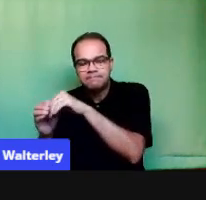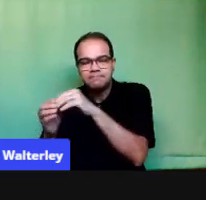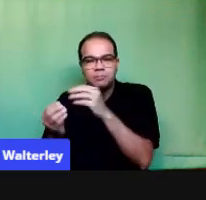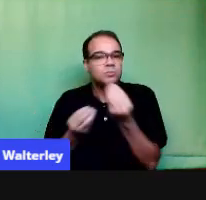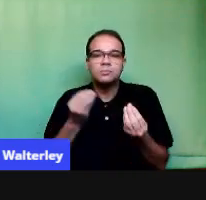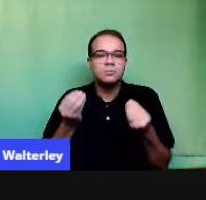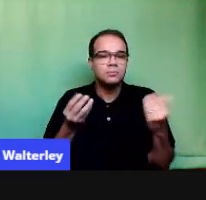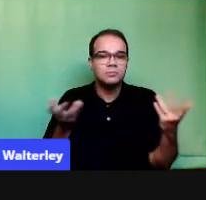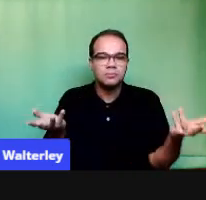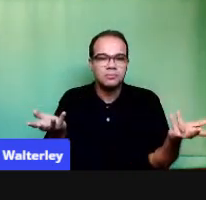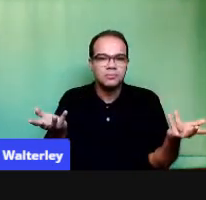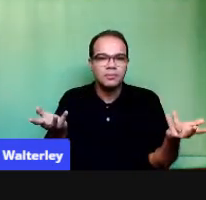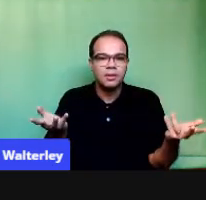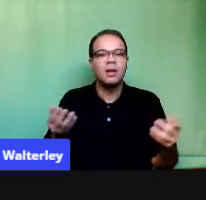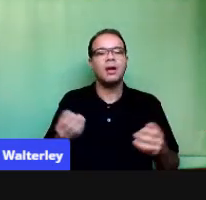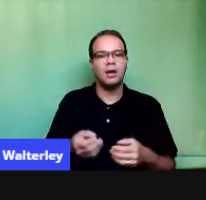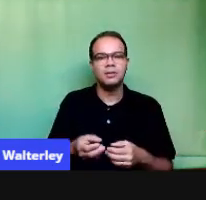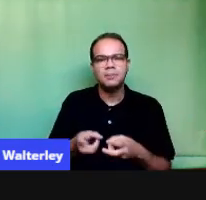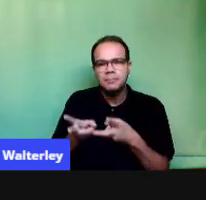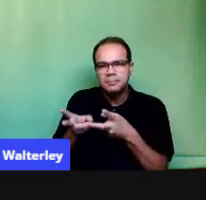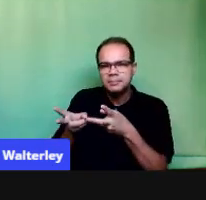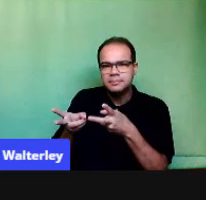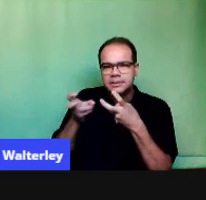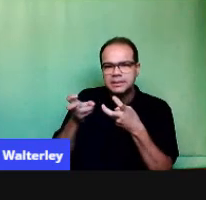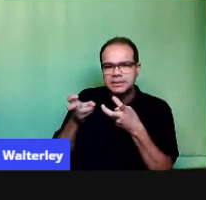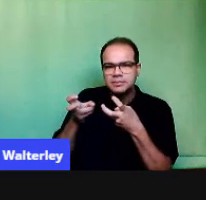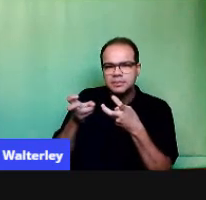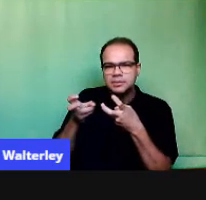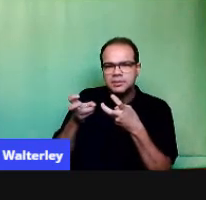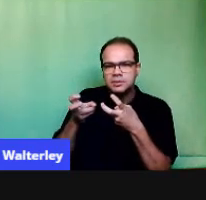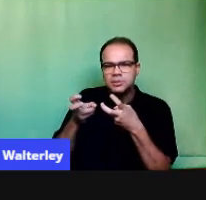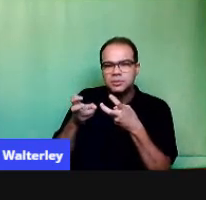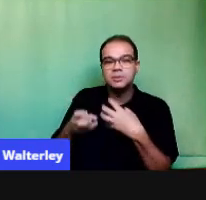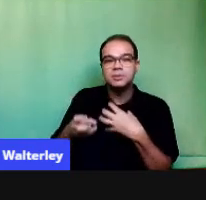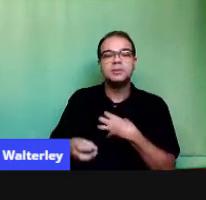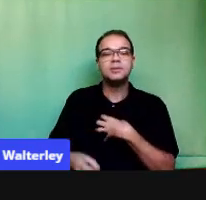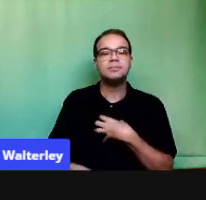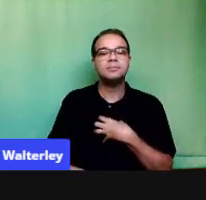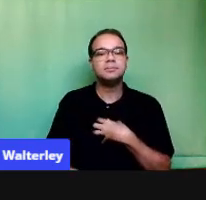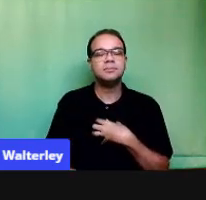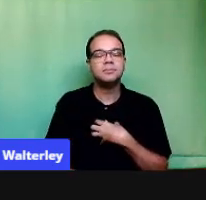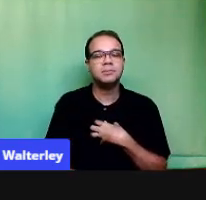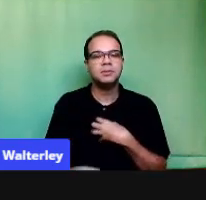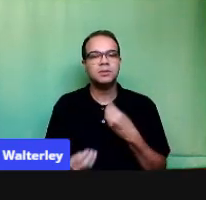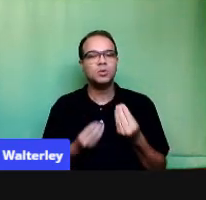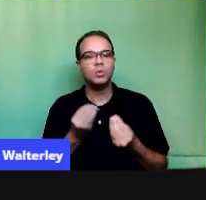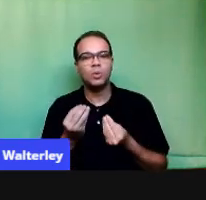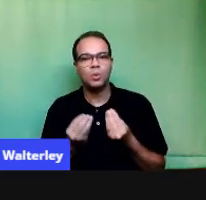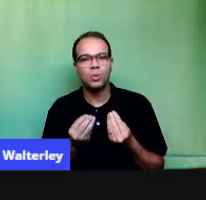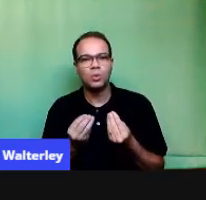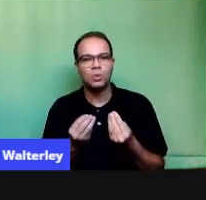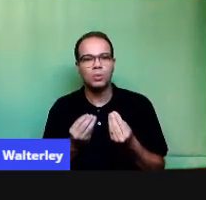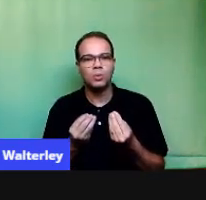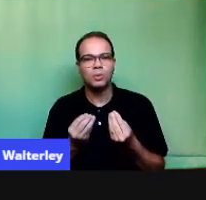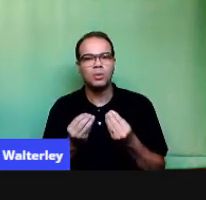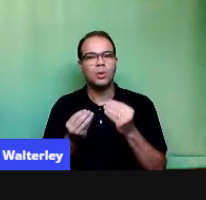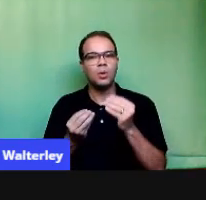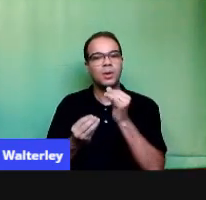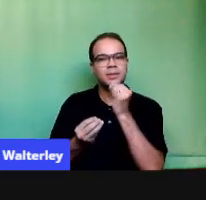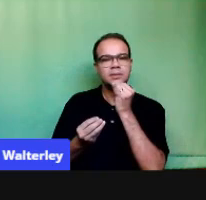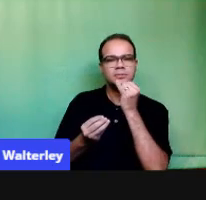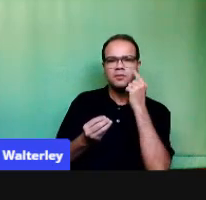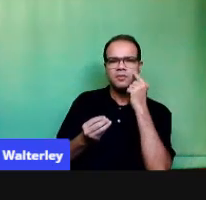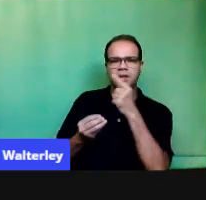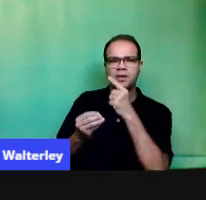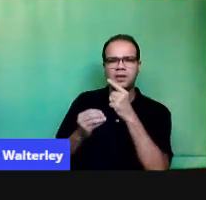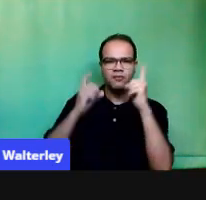ligado às reações e aos sentimentos que aquele animal vem apresentando. Então, vamos olhar essa imagem, né? Será